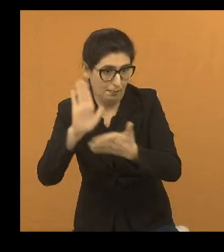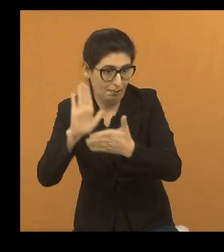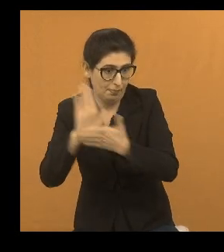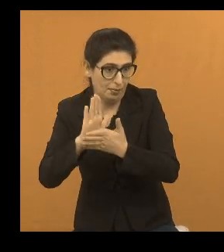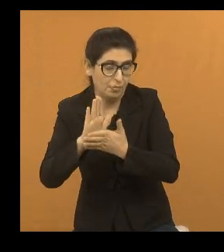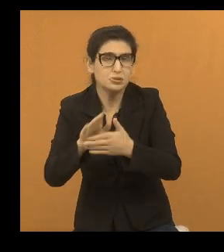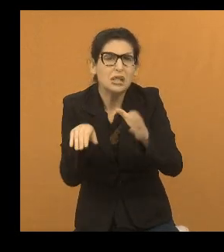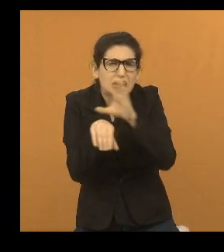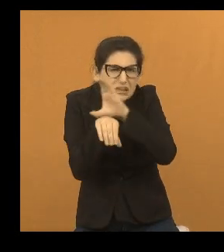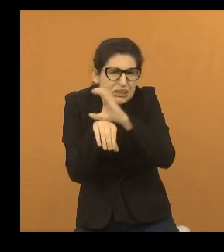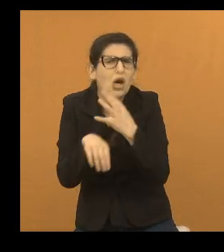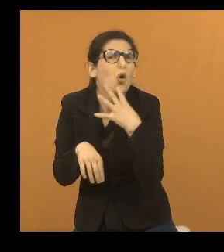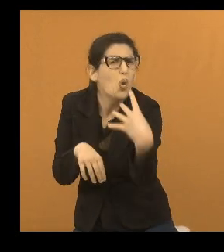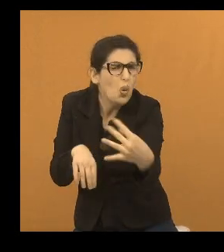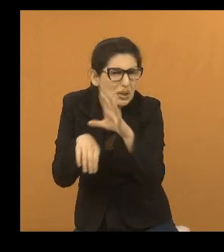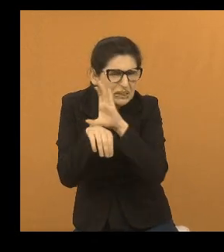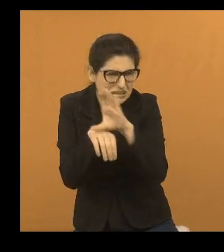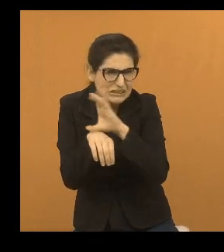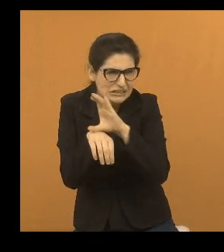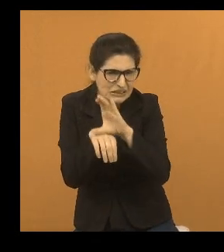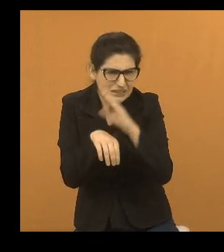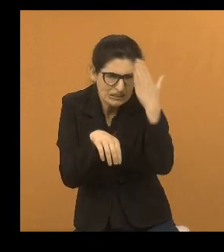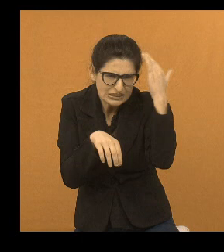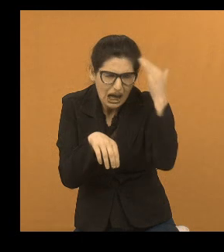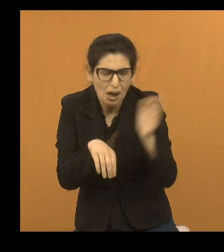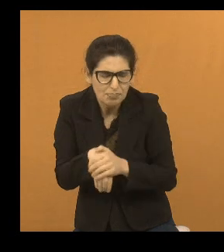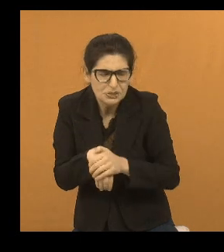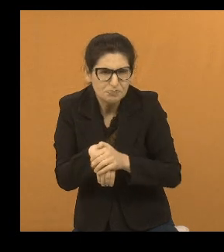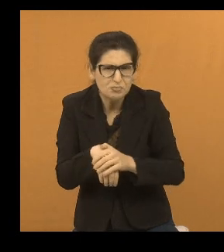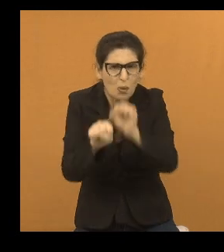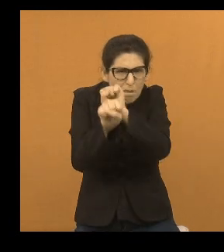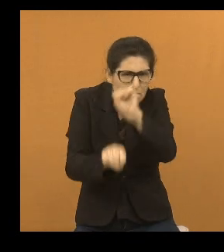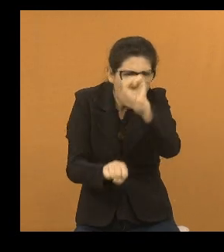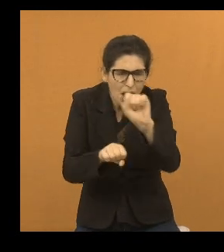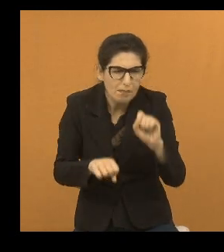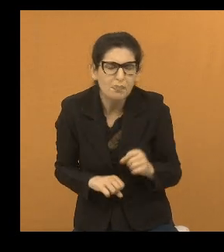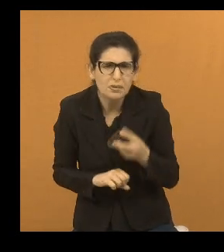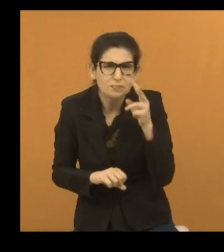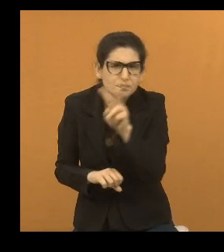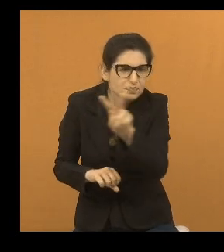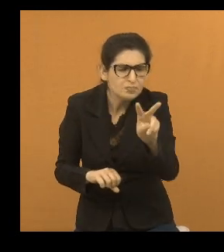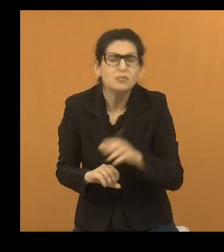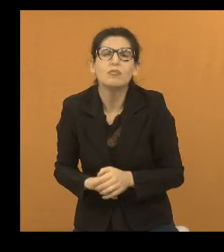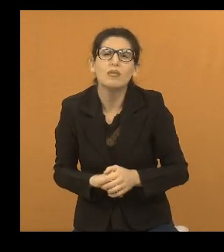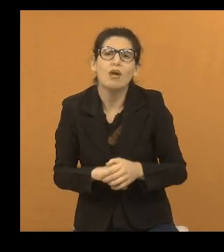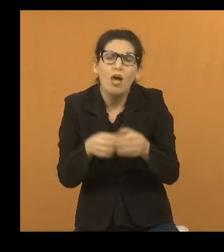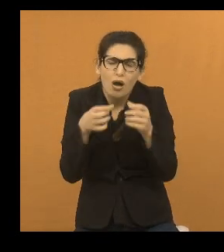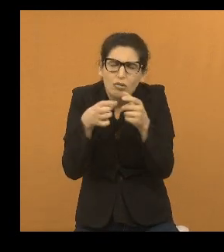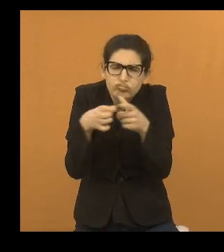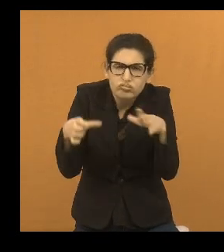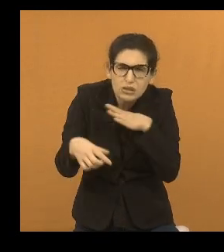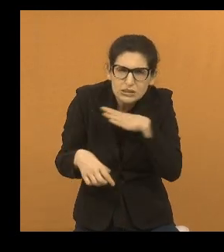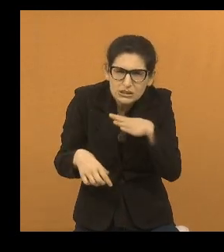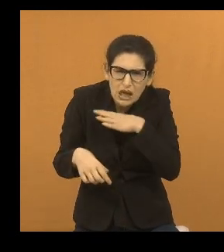imagem cinza, de que vocês podem ver daqui é cinza nesse mapa, que é a macrozona de destinação